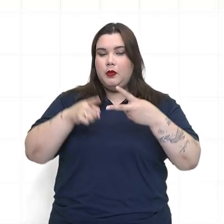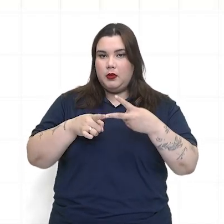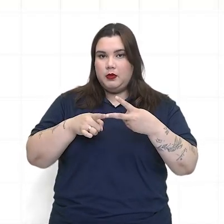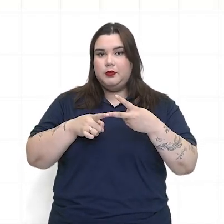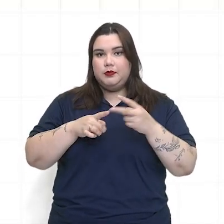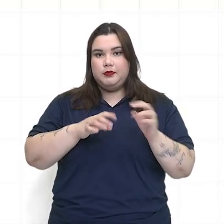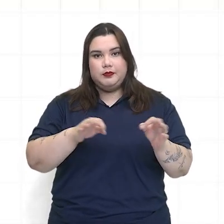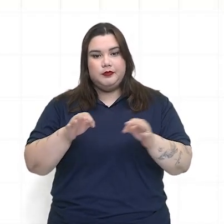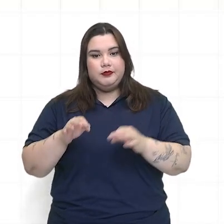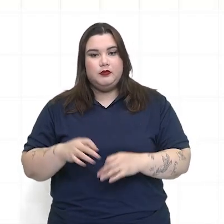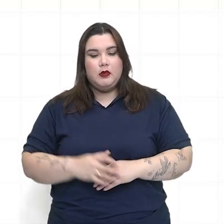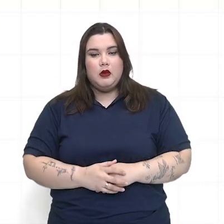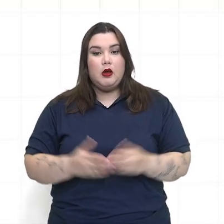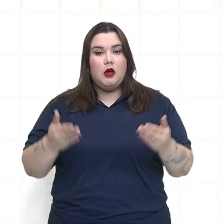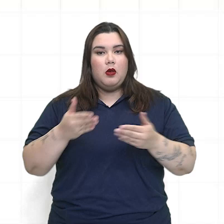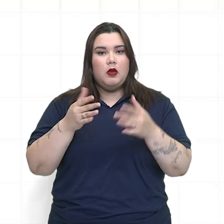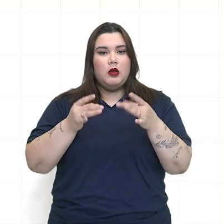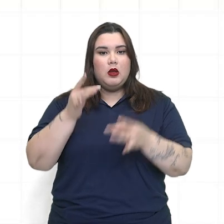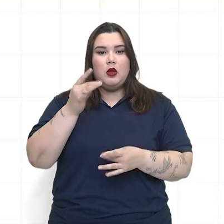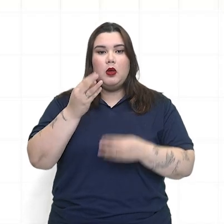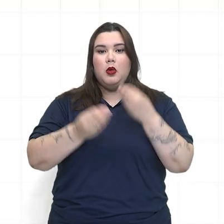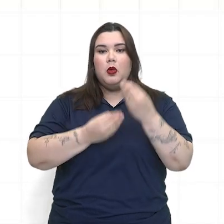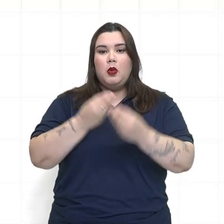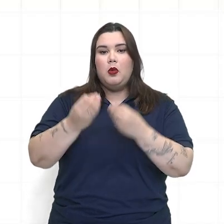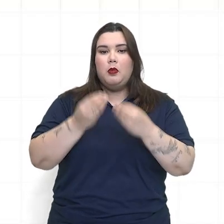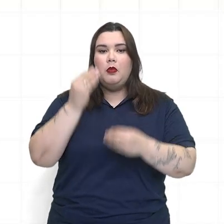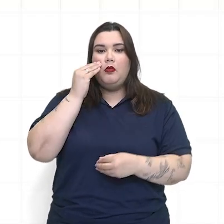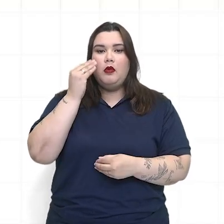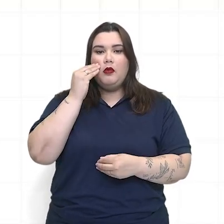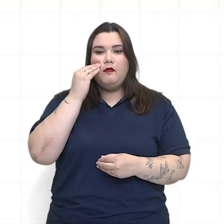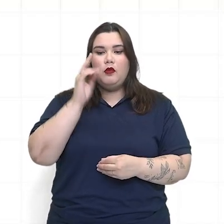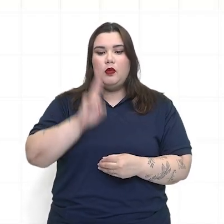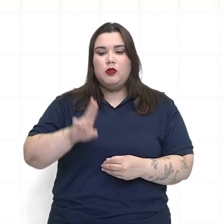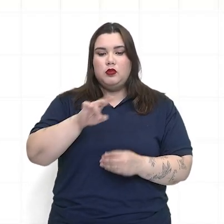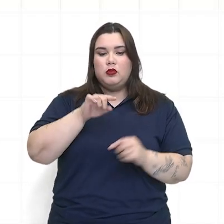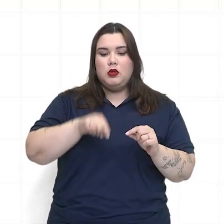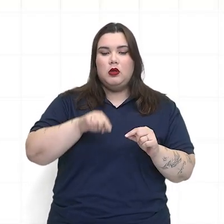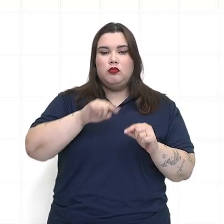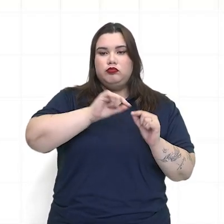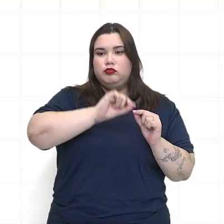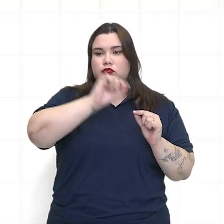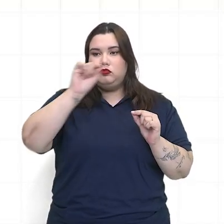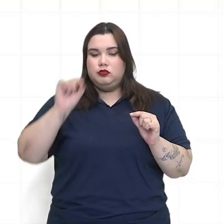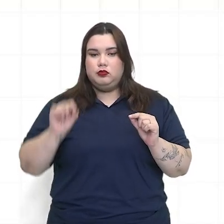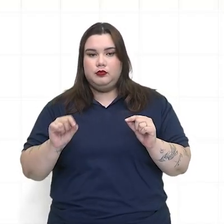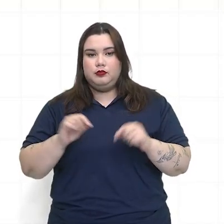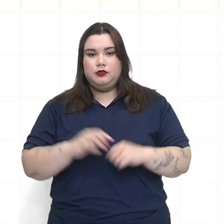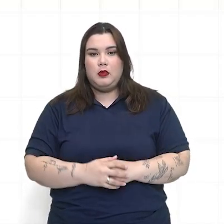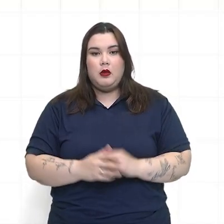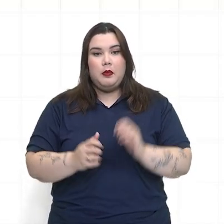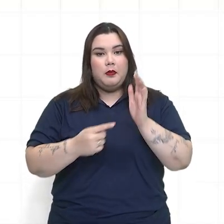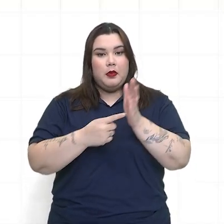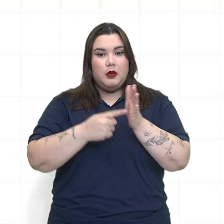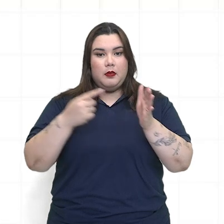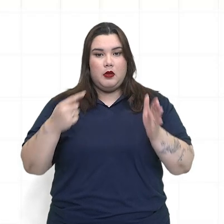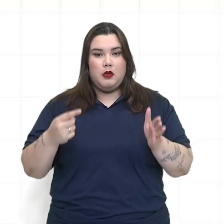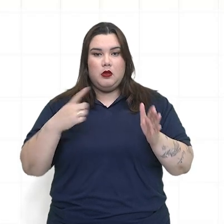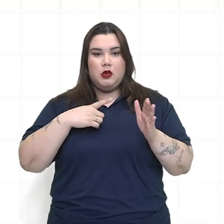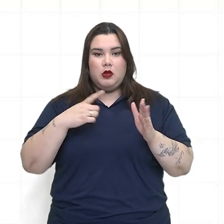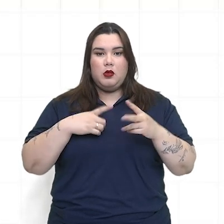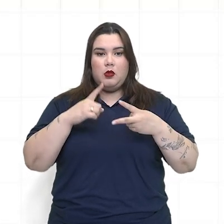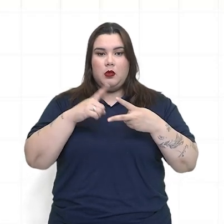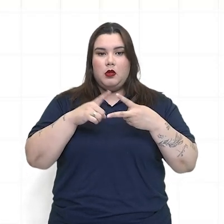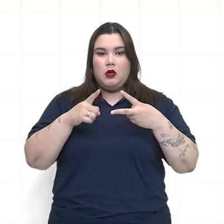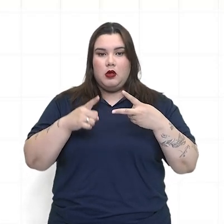ângulo. Vamos ver o passo a passo de como que a gente faz para medir esse ângulo. Primeiro, a gente vai posicionar o vértice